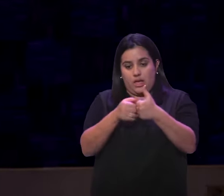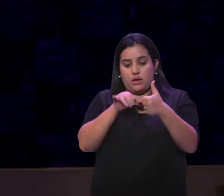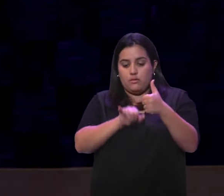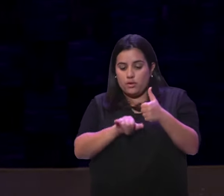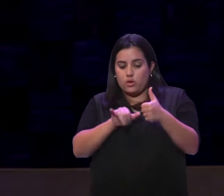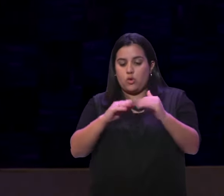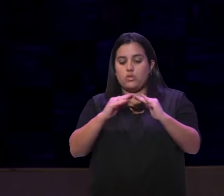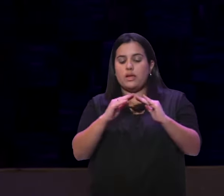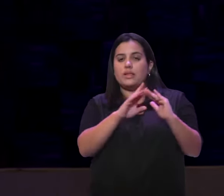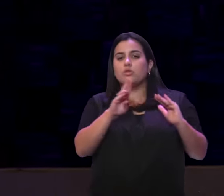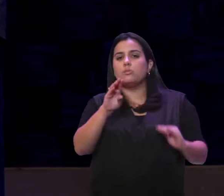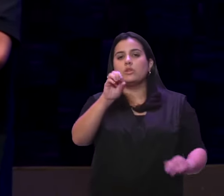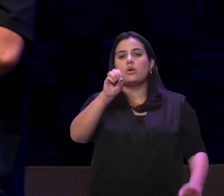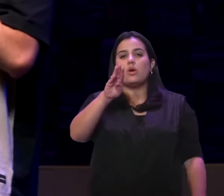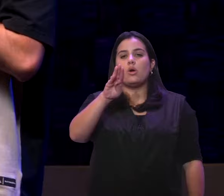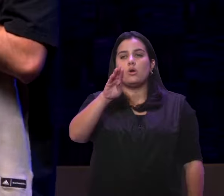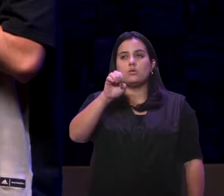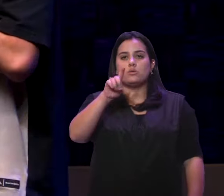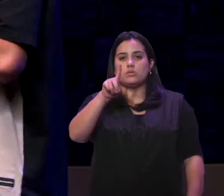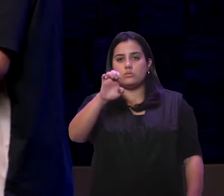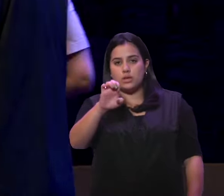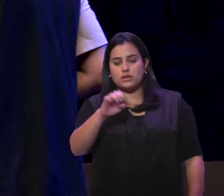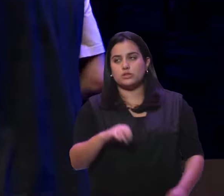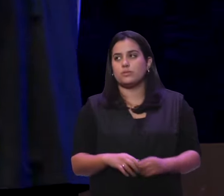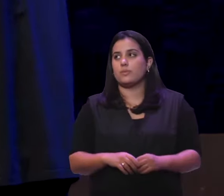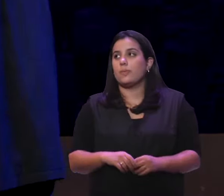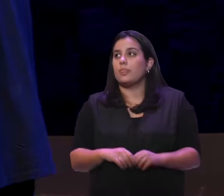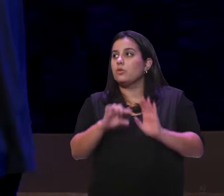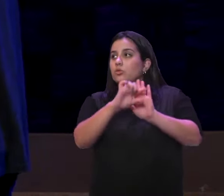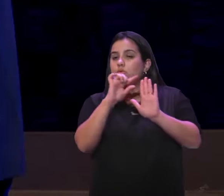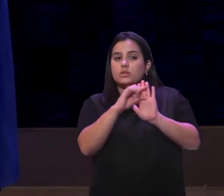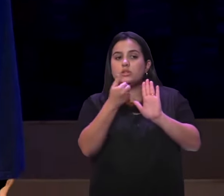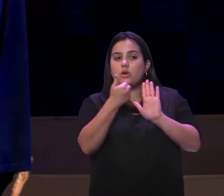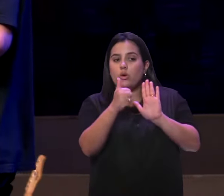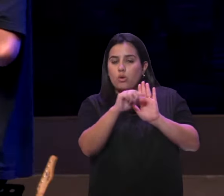chamado Obed-Edom. E no versículo 11 e 12, a Bíblia